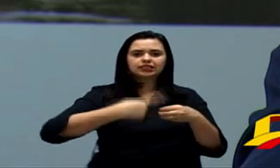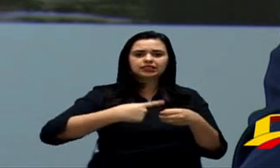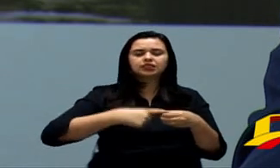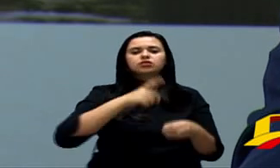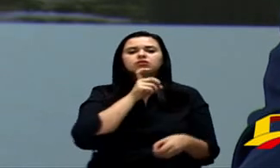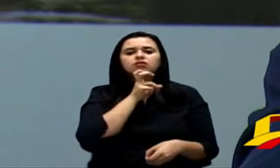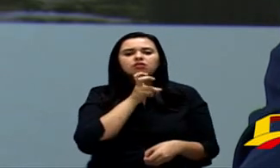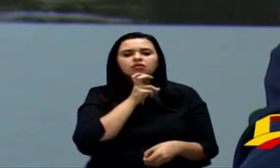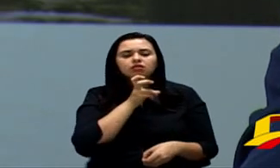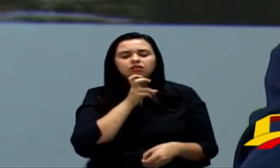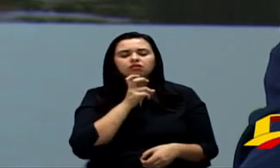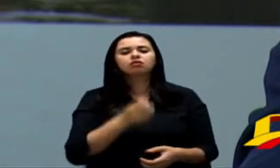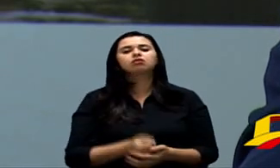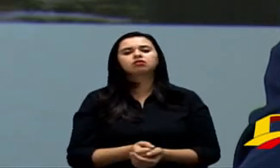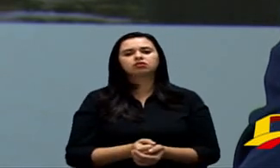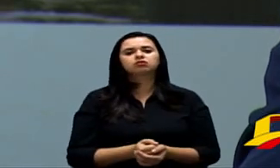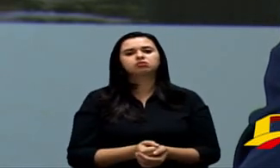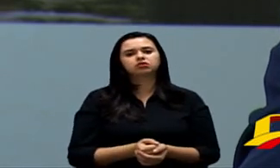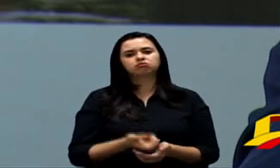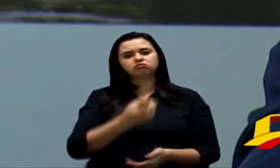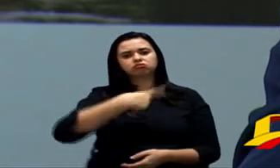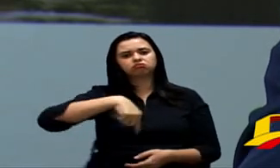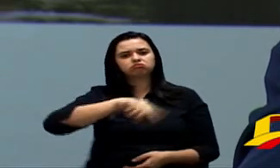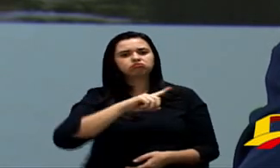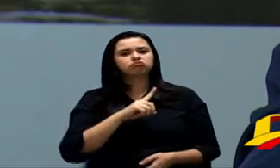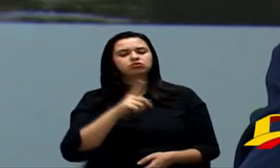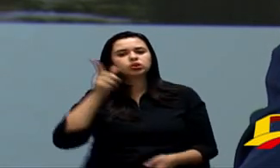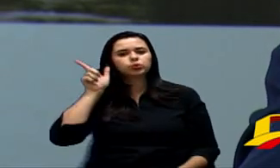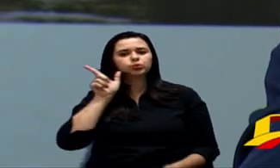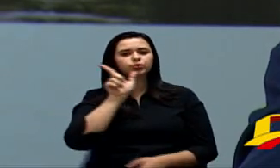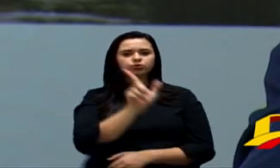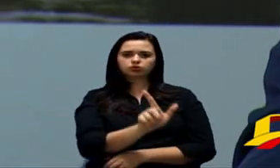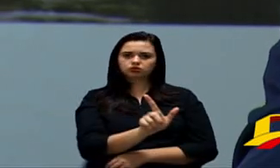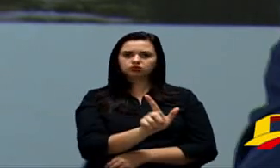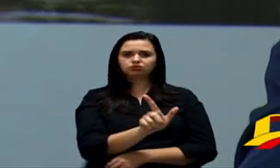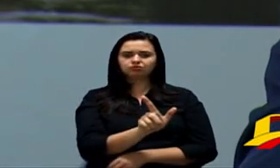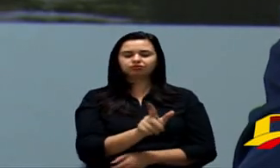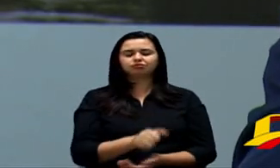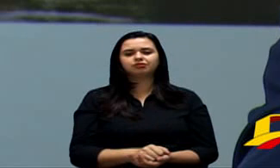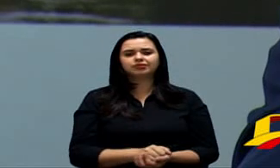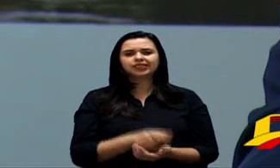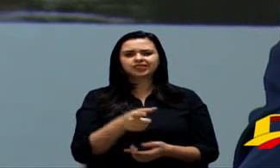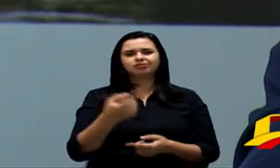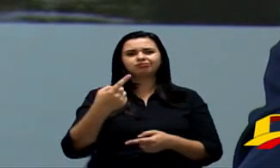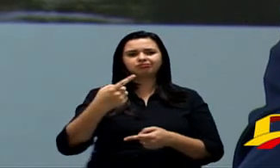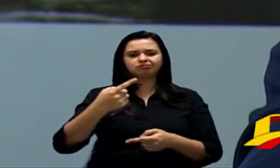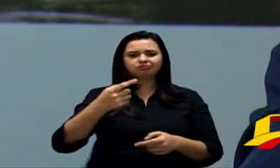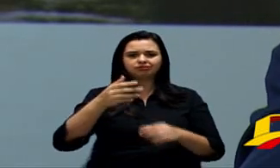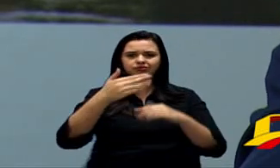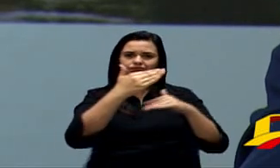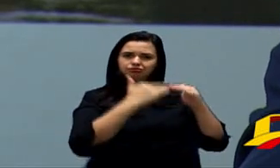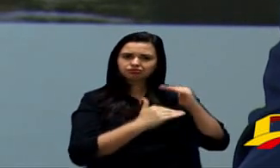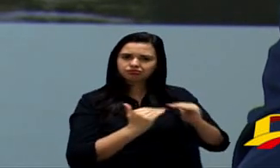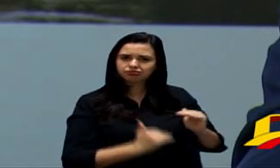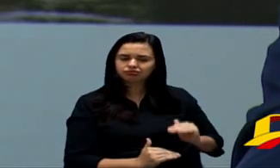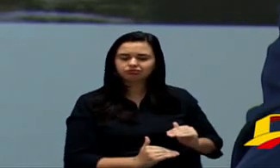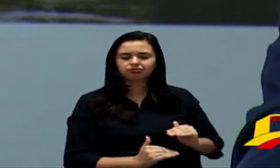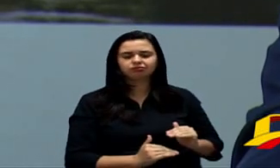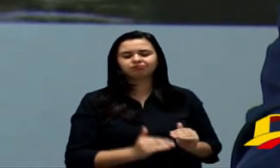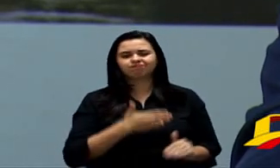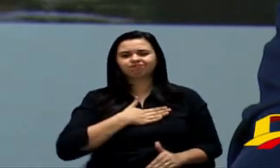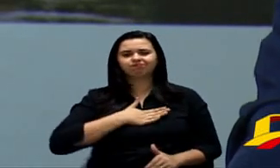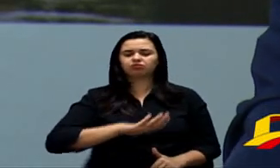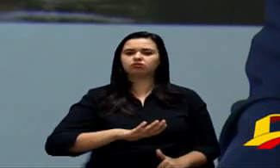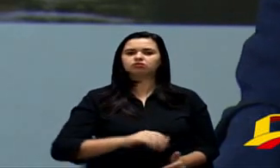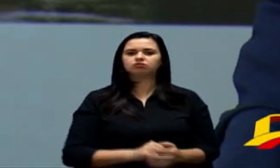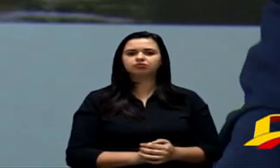Sorocaba, pelo aquilo que Letícia, nós conquistamos. Você é a favor, você eu não gosto de retrocesso, sabe? Letícia, mas é um carinho enorme que a gente pega. E depois,